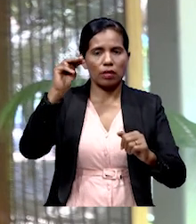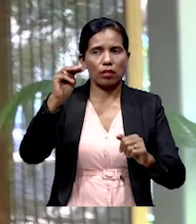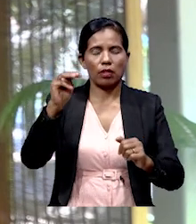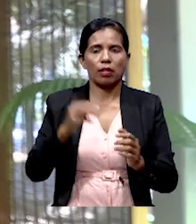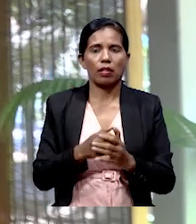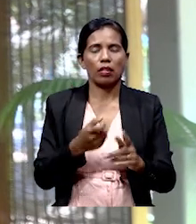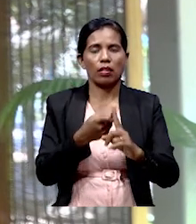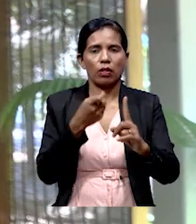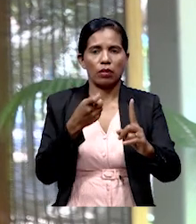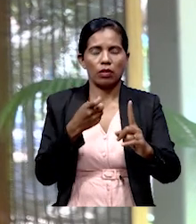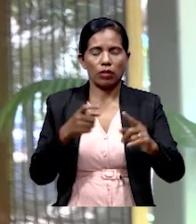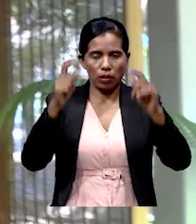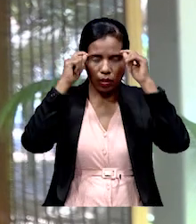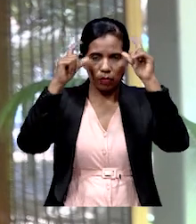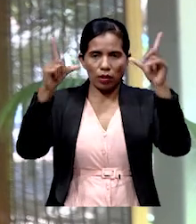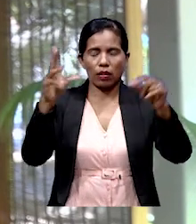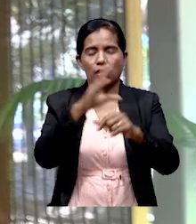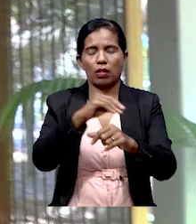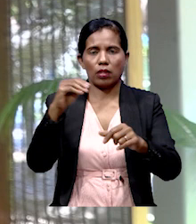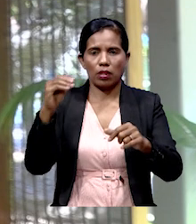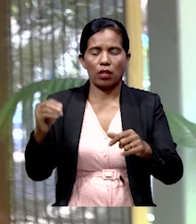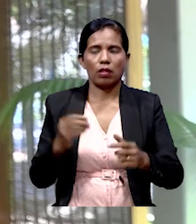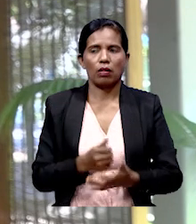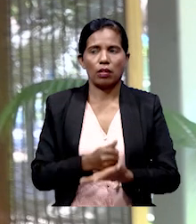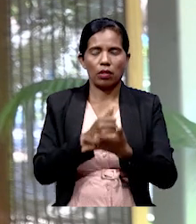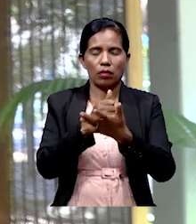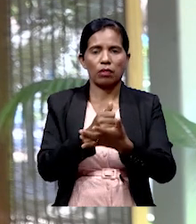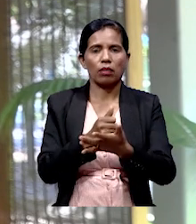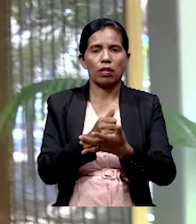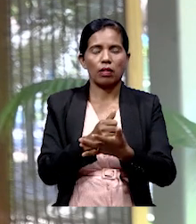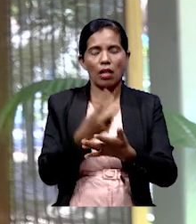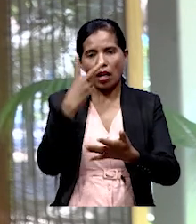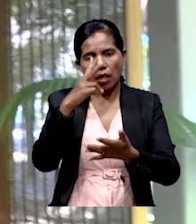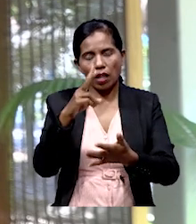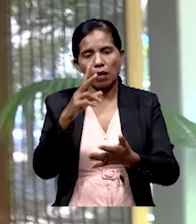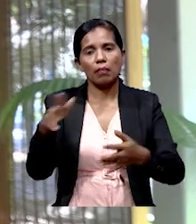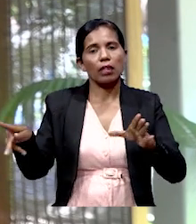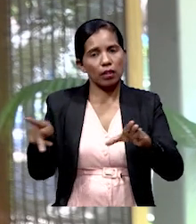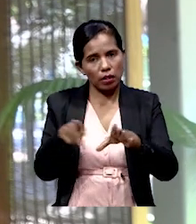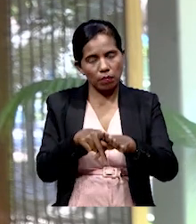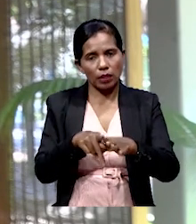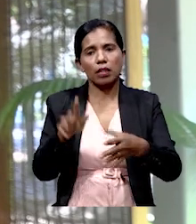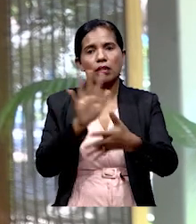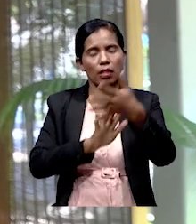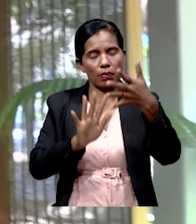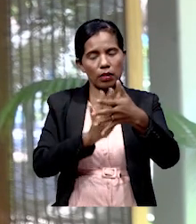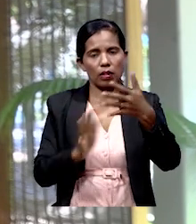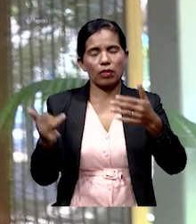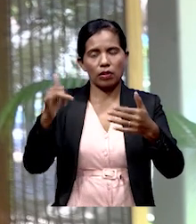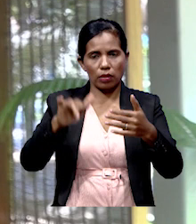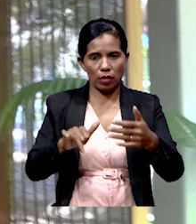husi Timor-Leste no atende celebração cera no nia atu